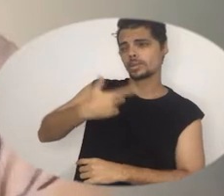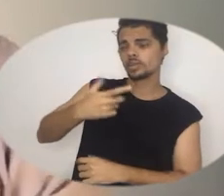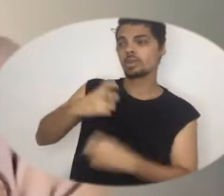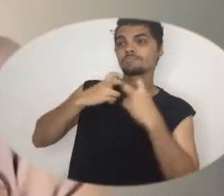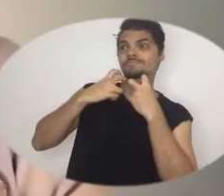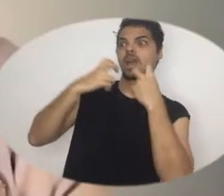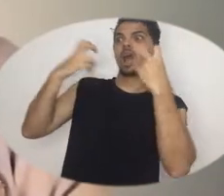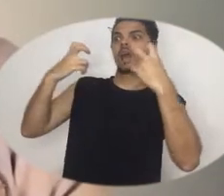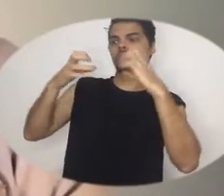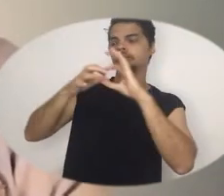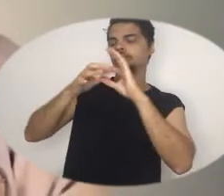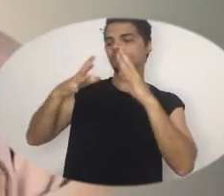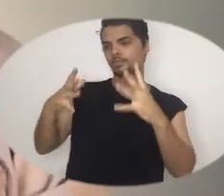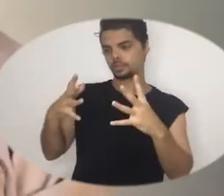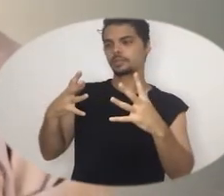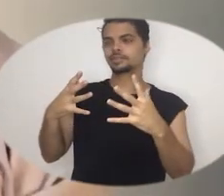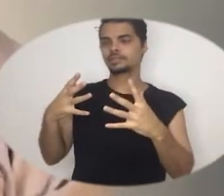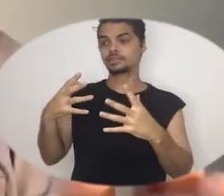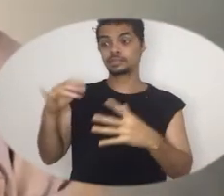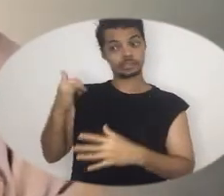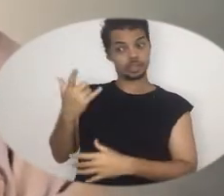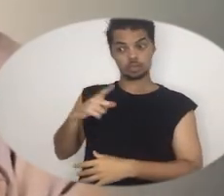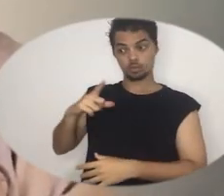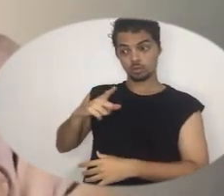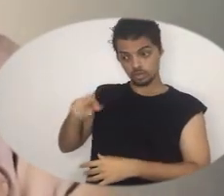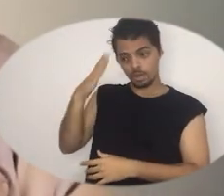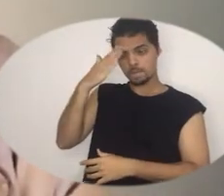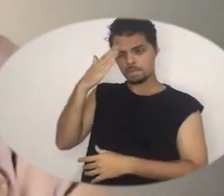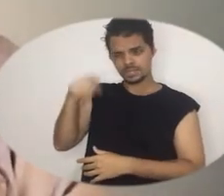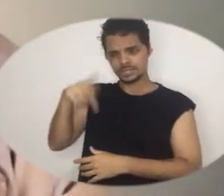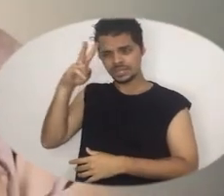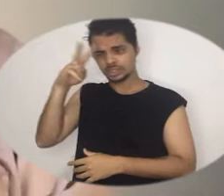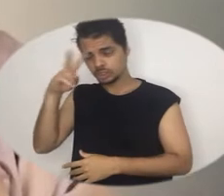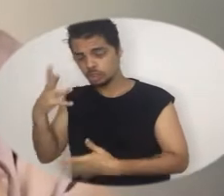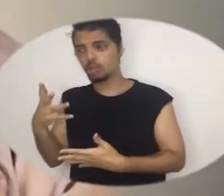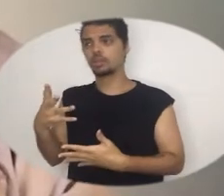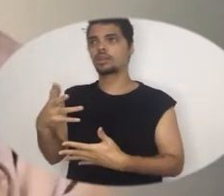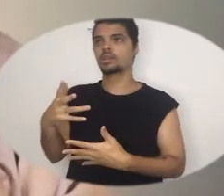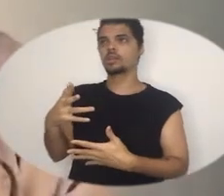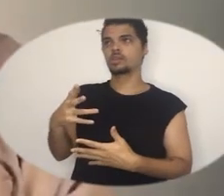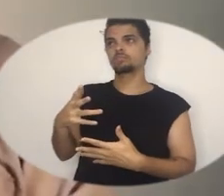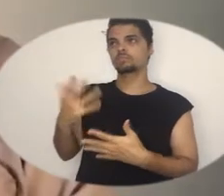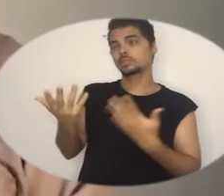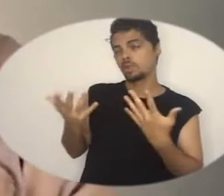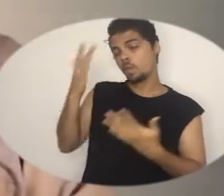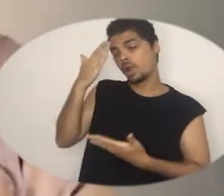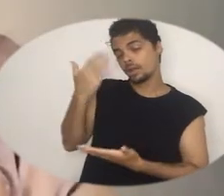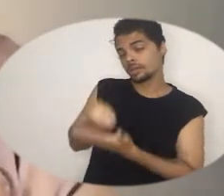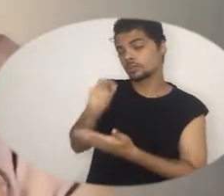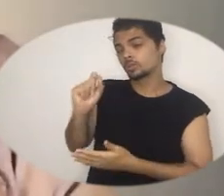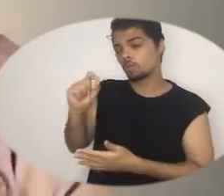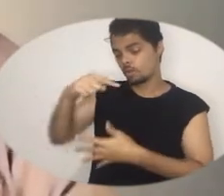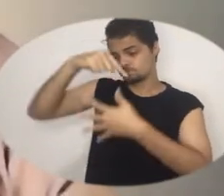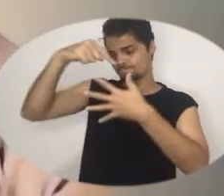uma exceção de alguns portugueses se você tem essa narrativa como base há pelo menos cinco